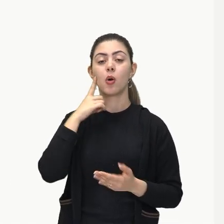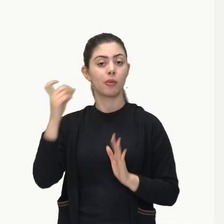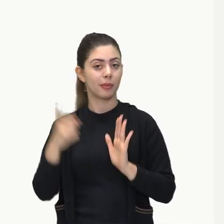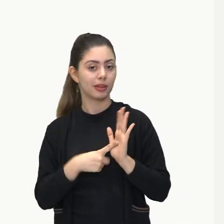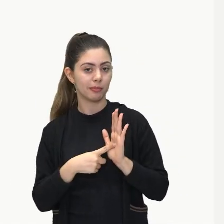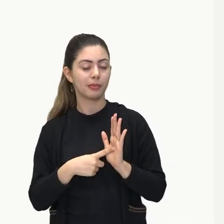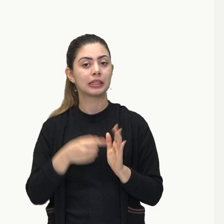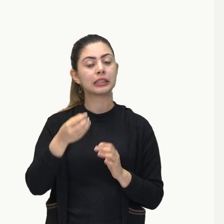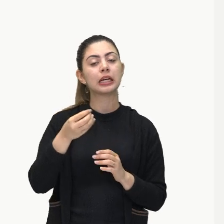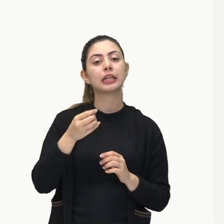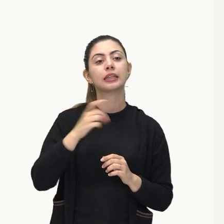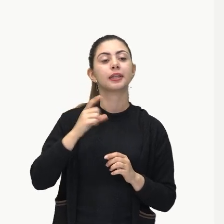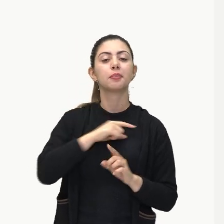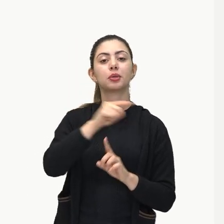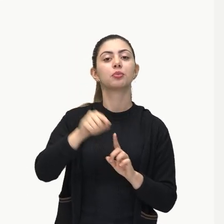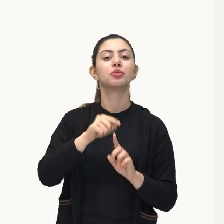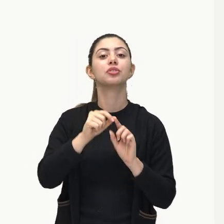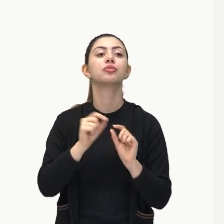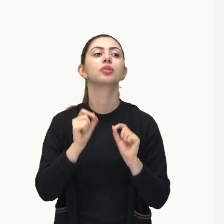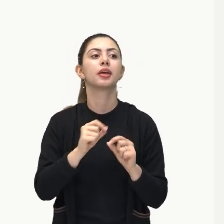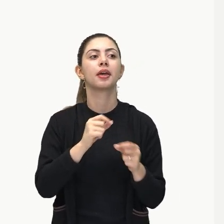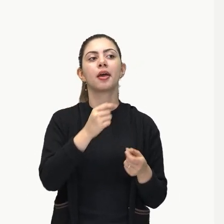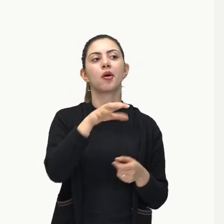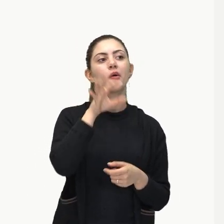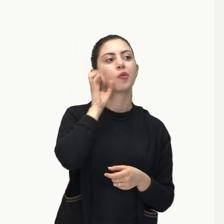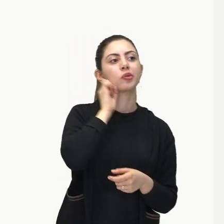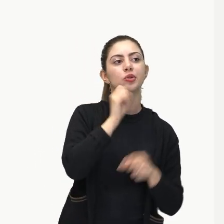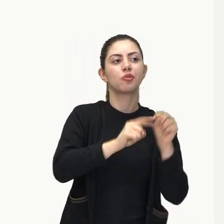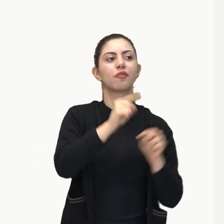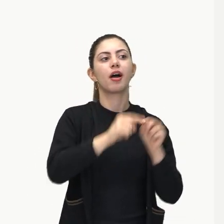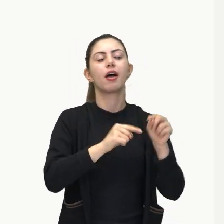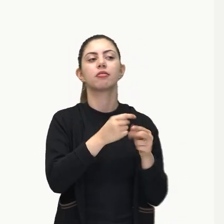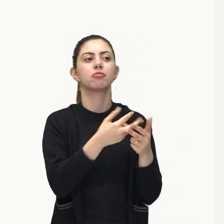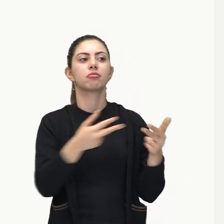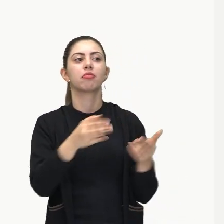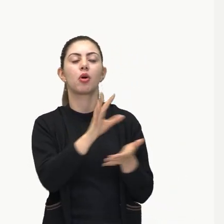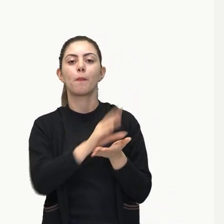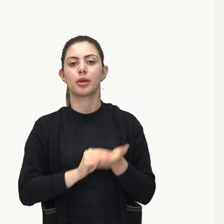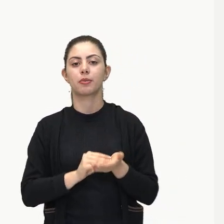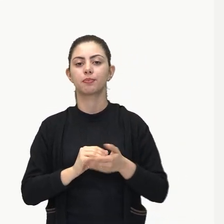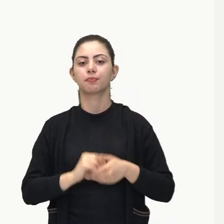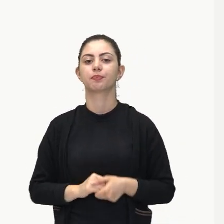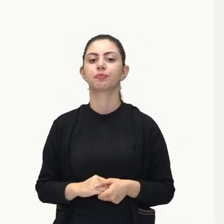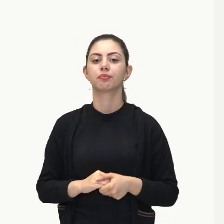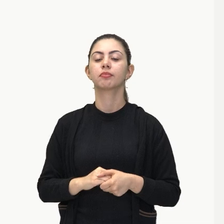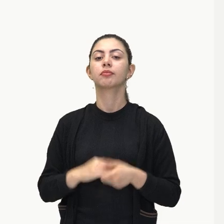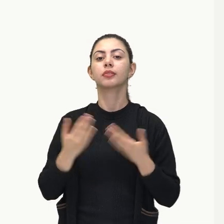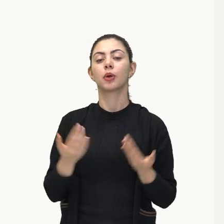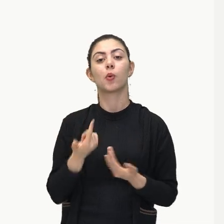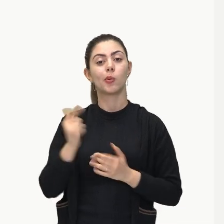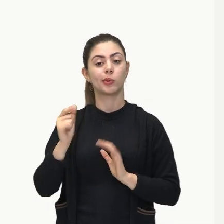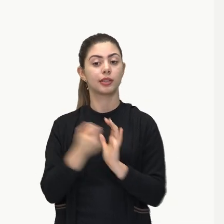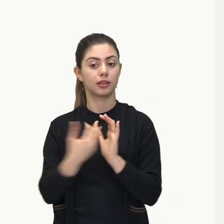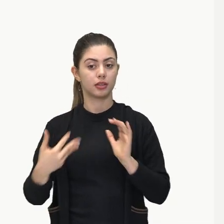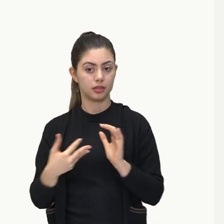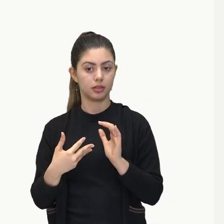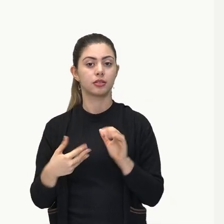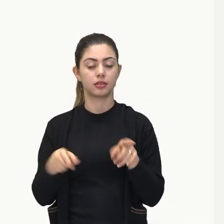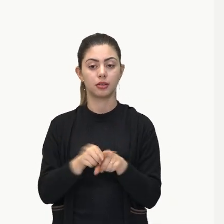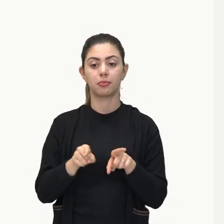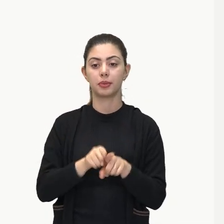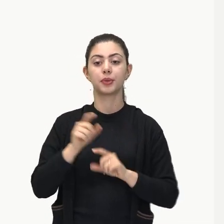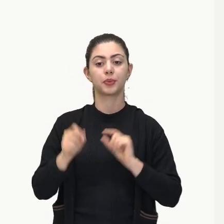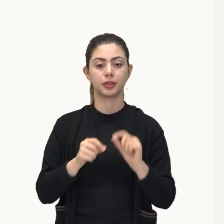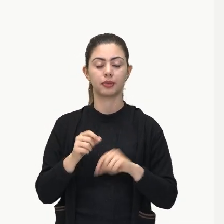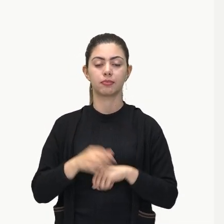tenta reproduzir esse som. A segunda ideia que a gente tem que atentar são as palavras que vão